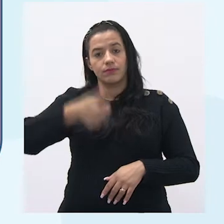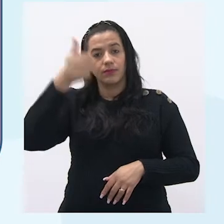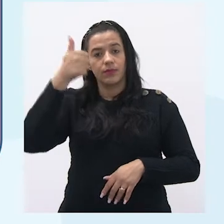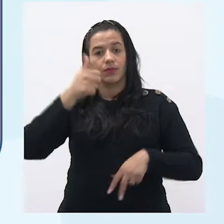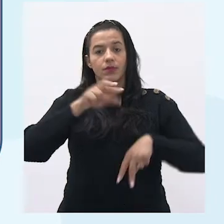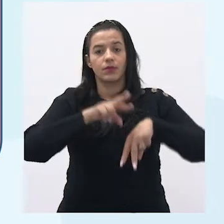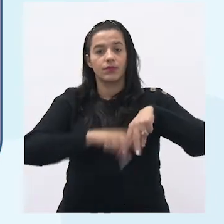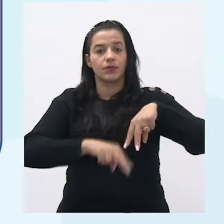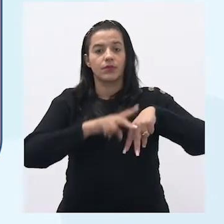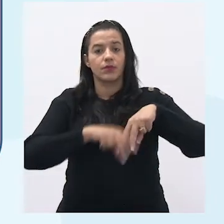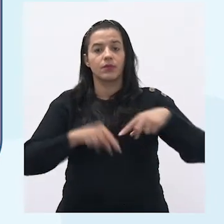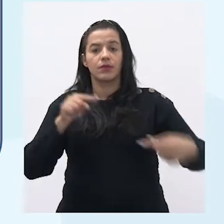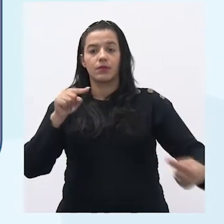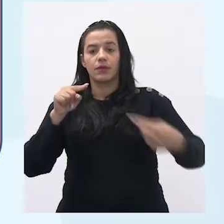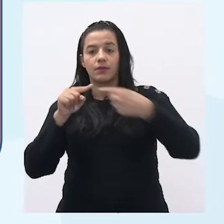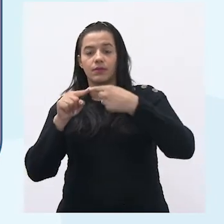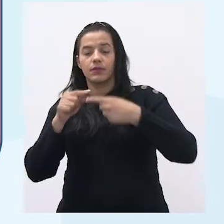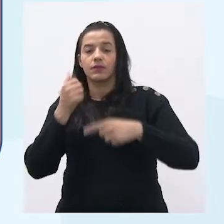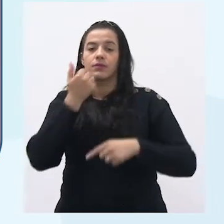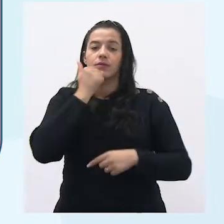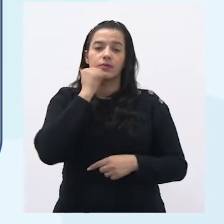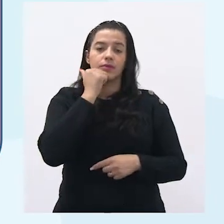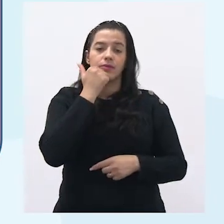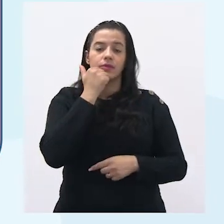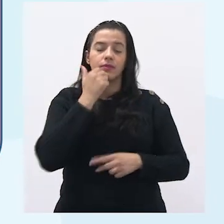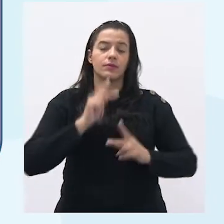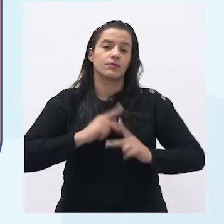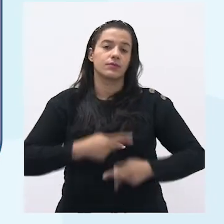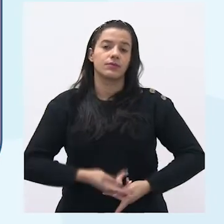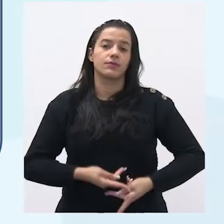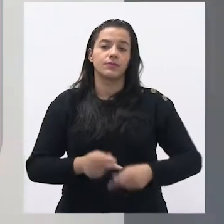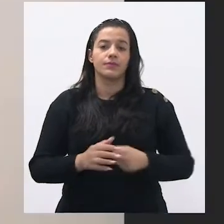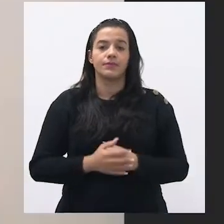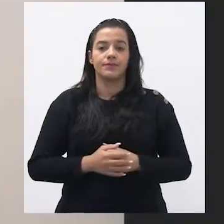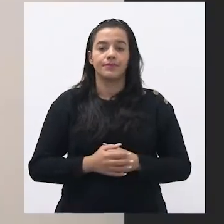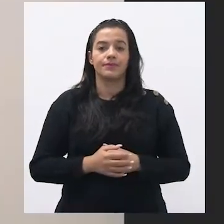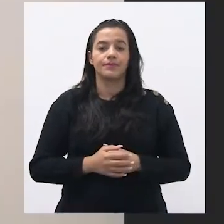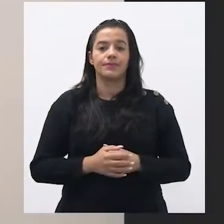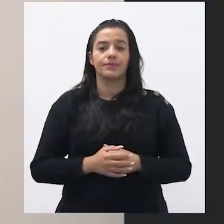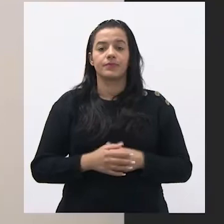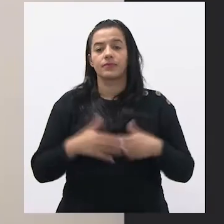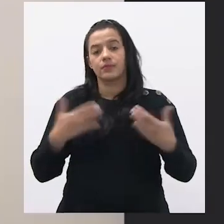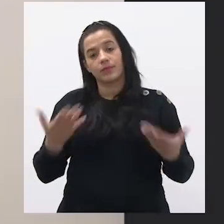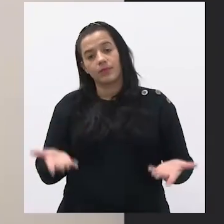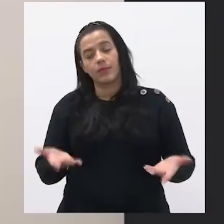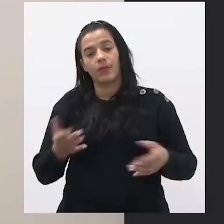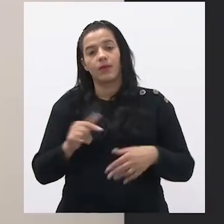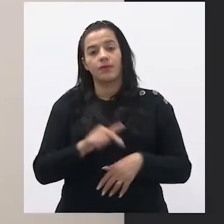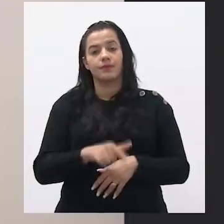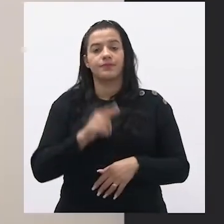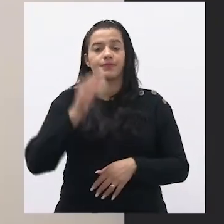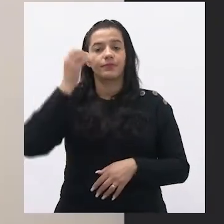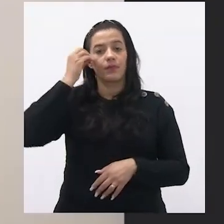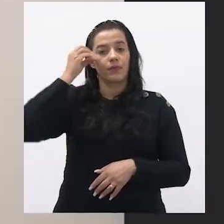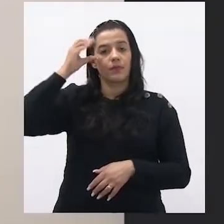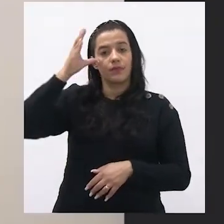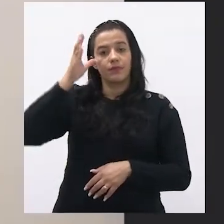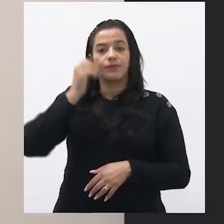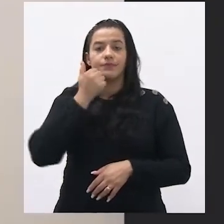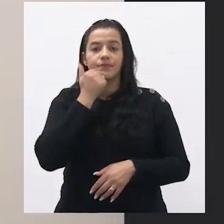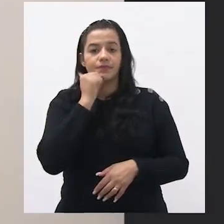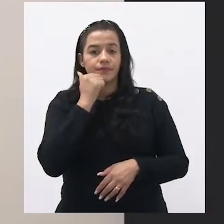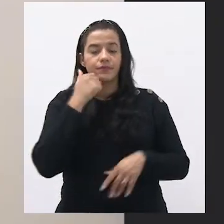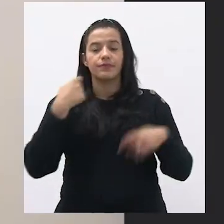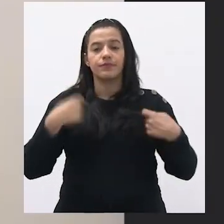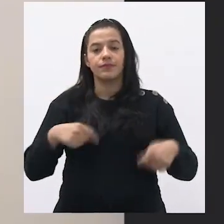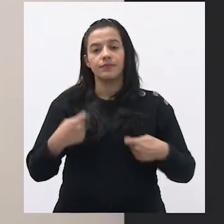conceito científico, né? E é típico das ciências humanas. E aí, por ser um conhecimento científico, o nosso trabalho é justamente